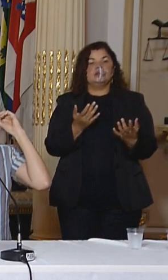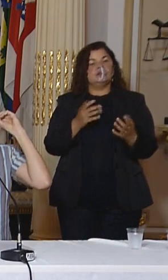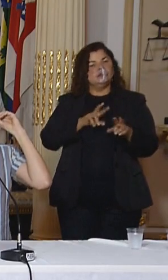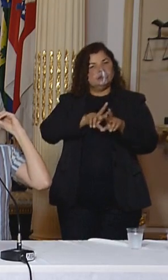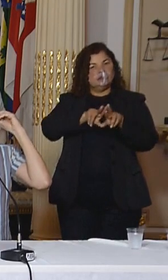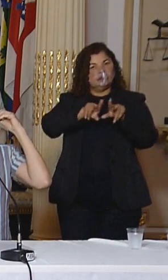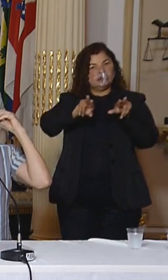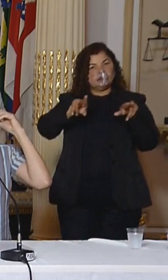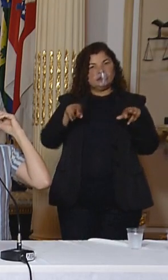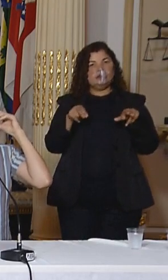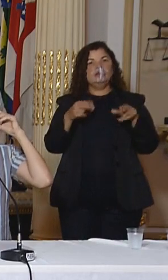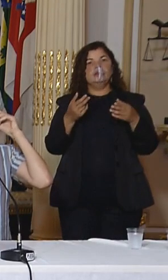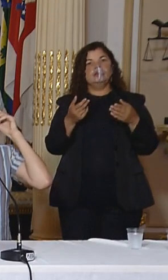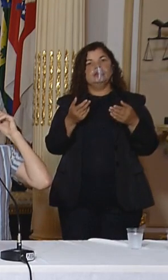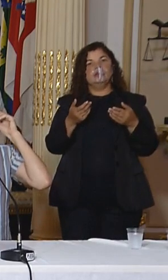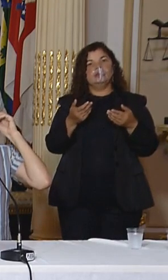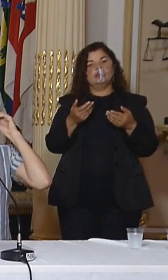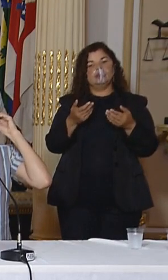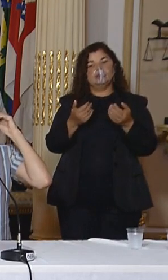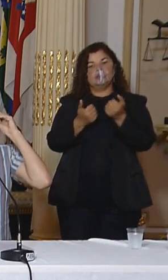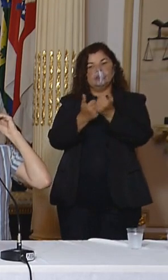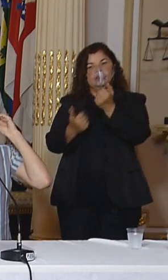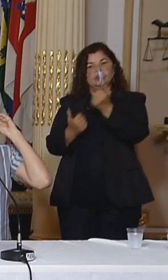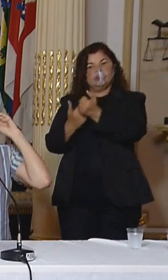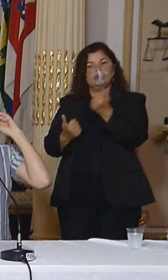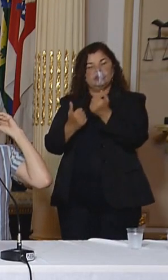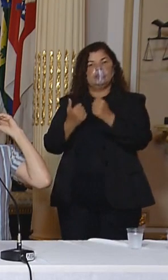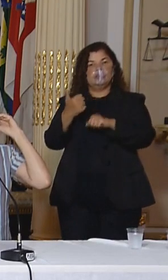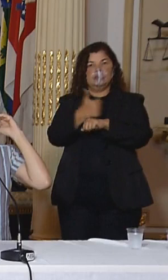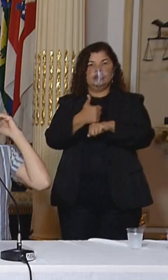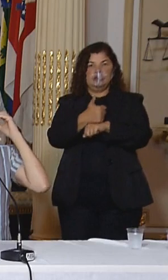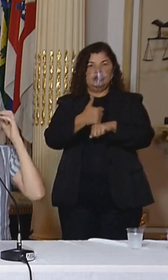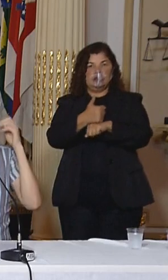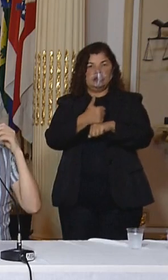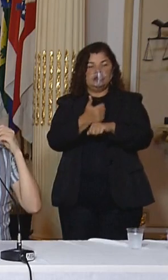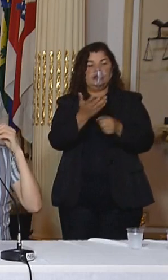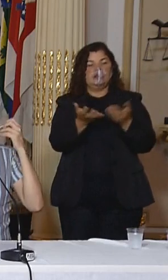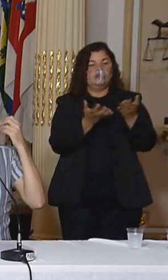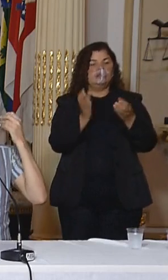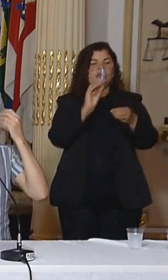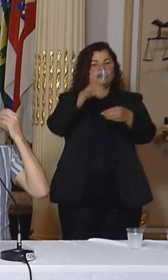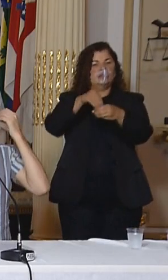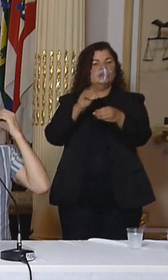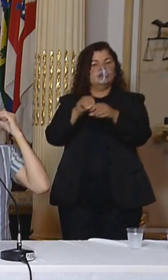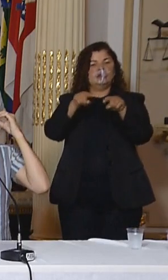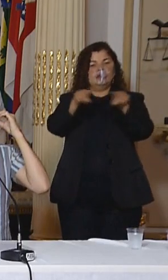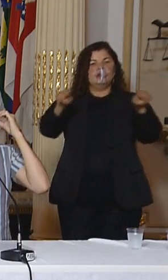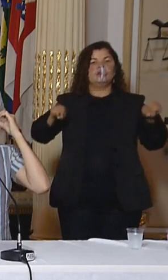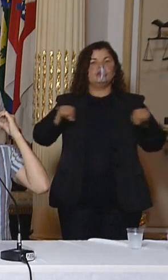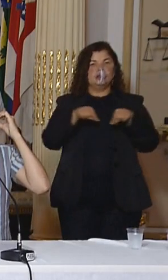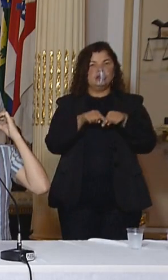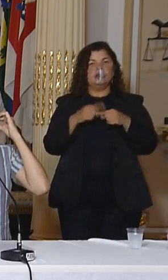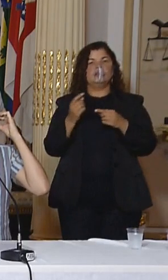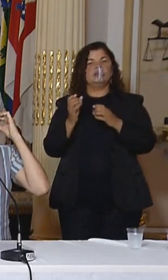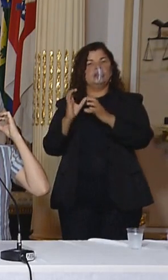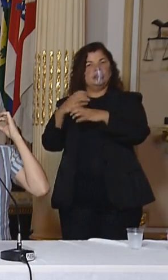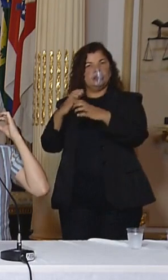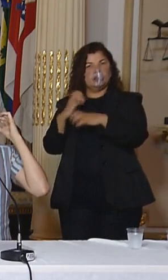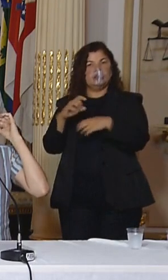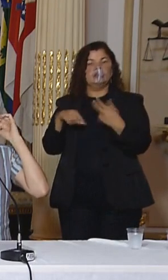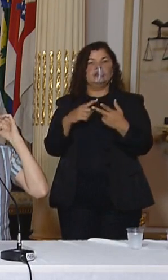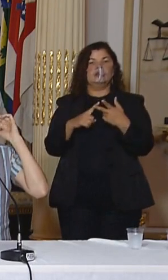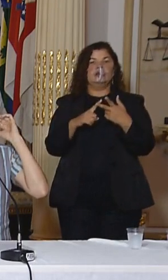diversos conselhos de profissões que fazem atendimentos em nível de consultório, de ambulatório, também com